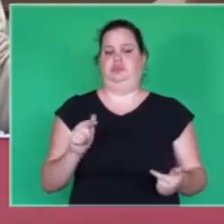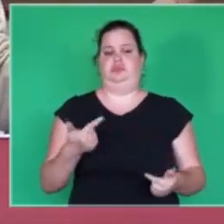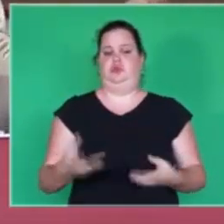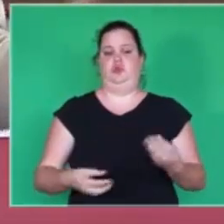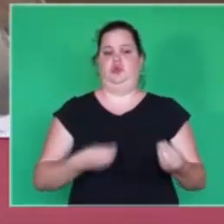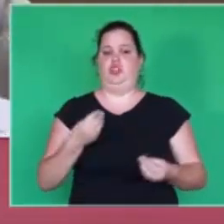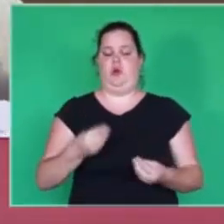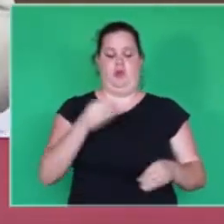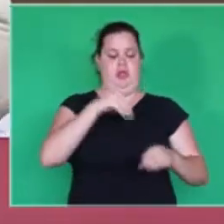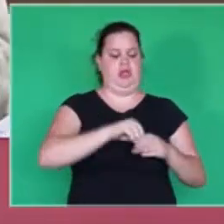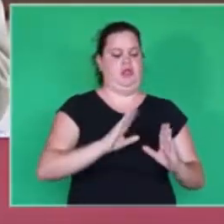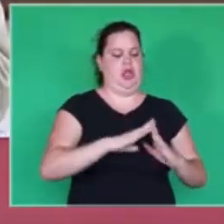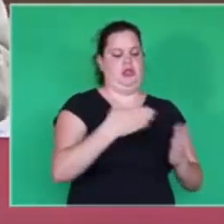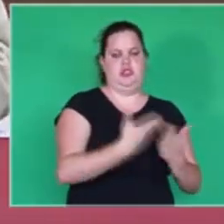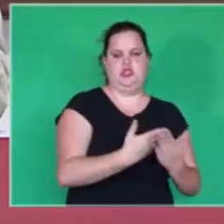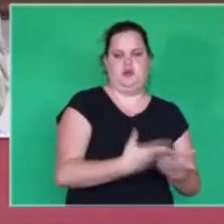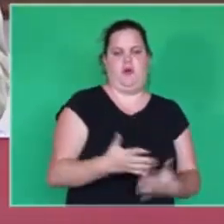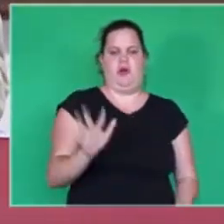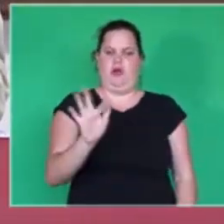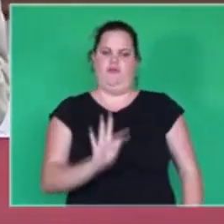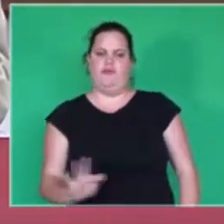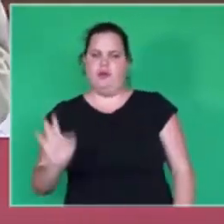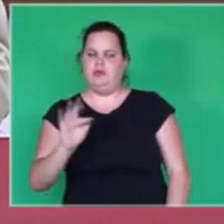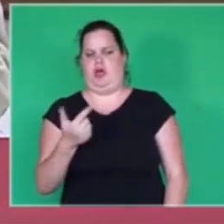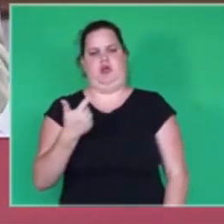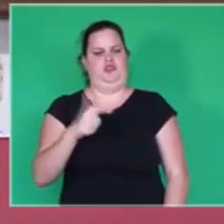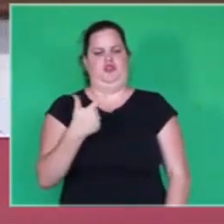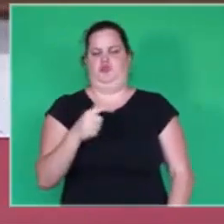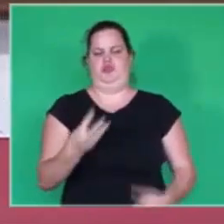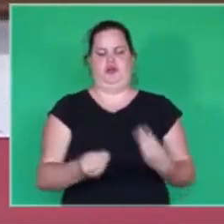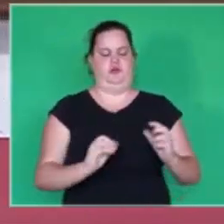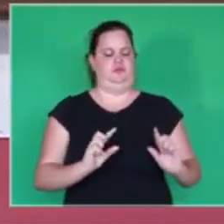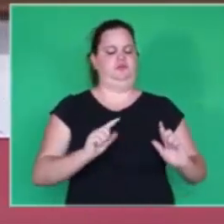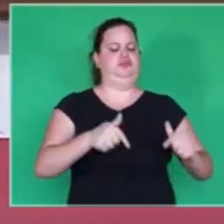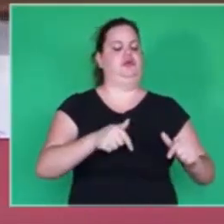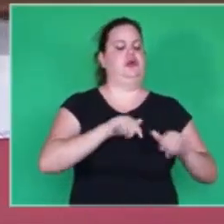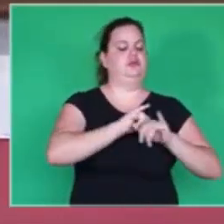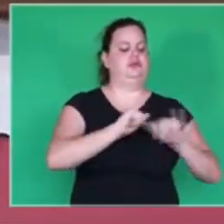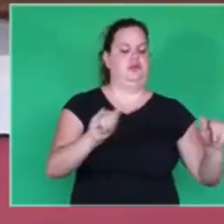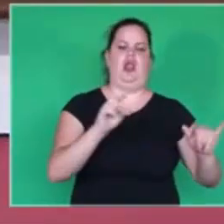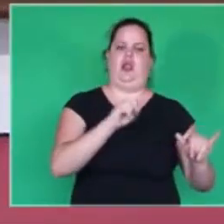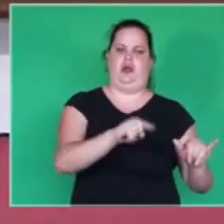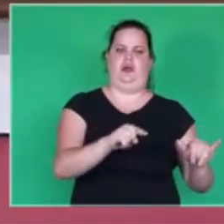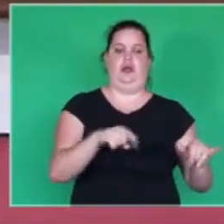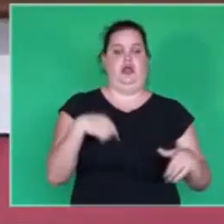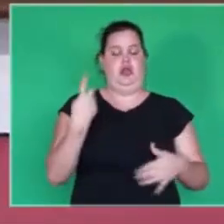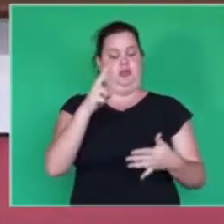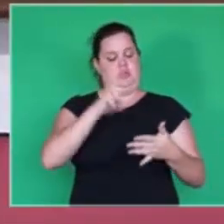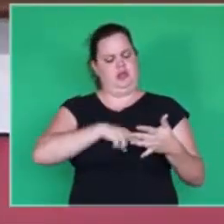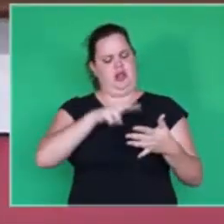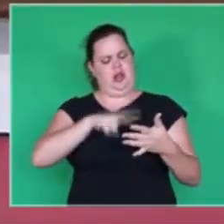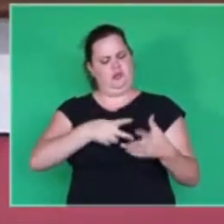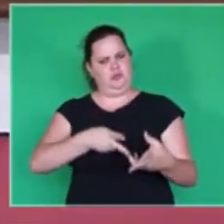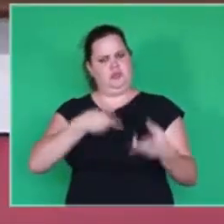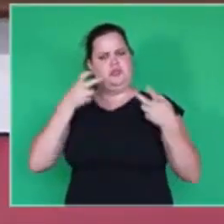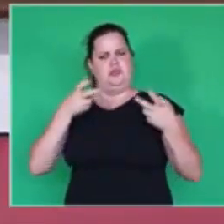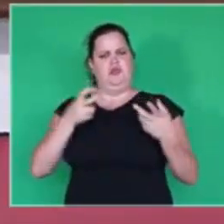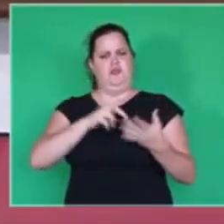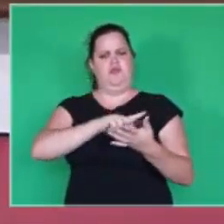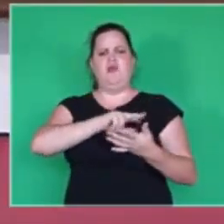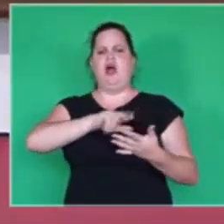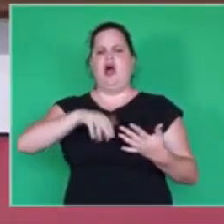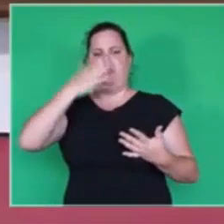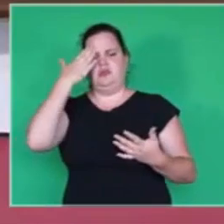nas escolas, nas academias. E nós vemos vários deles que sobreviveram, de certa forma, com